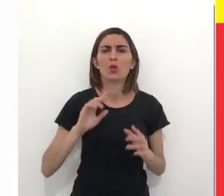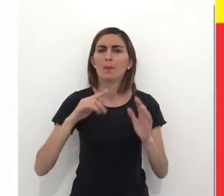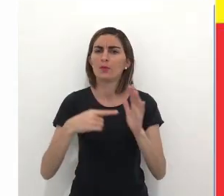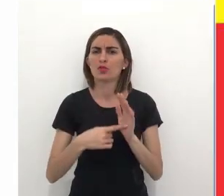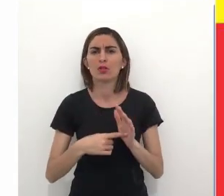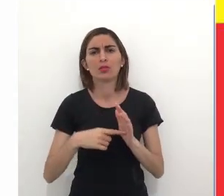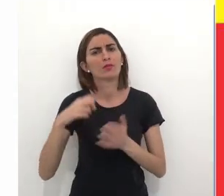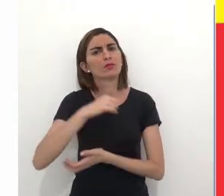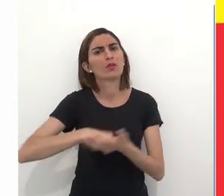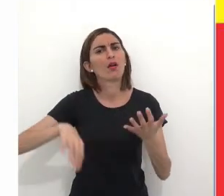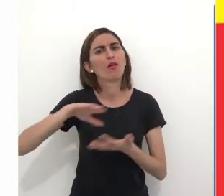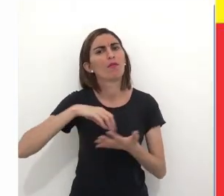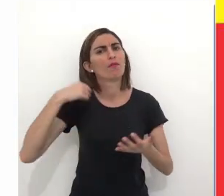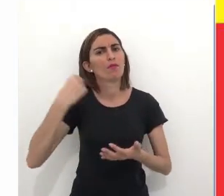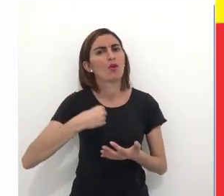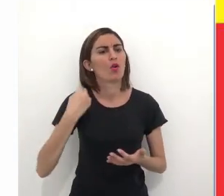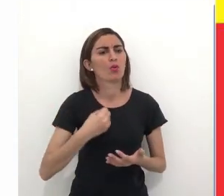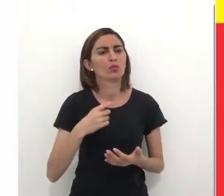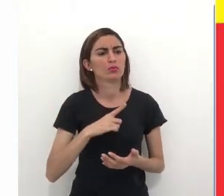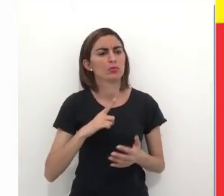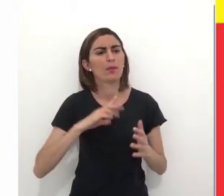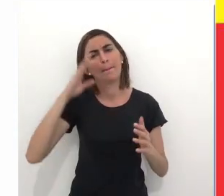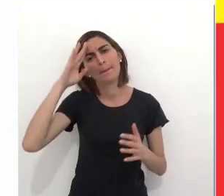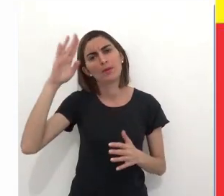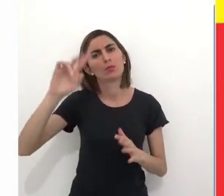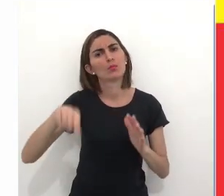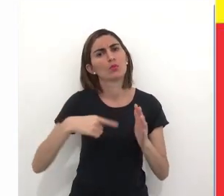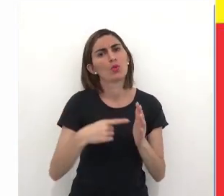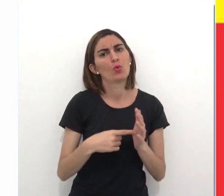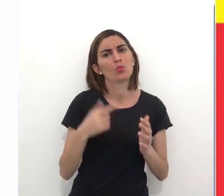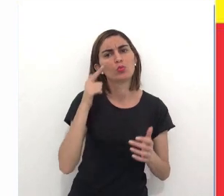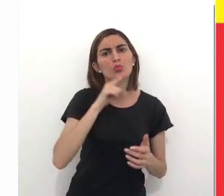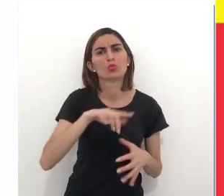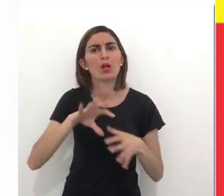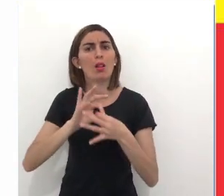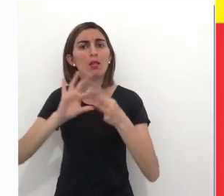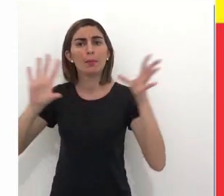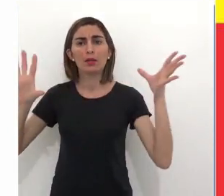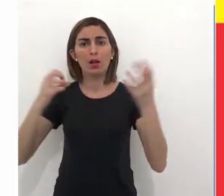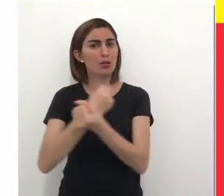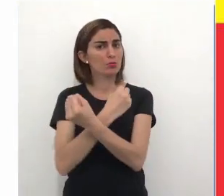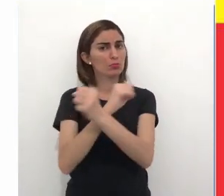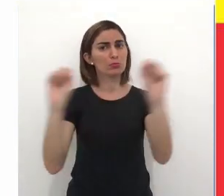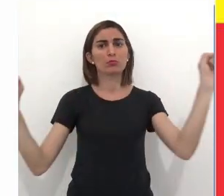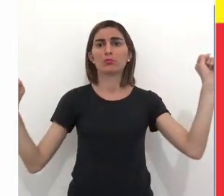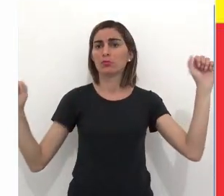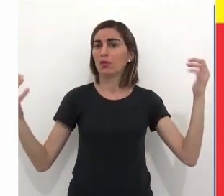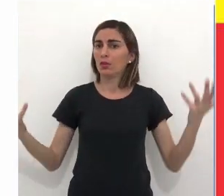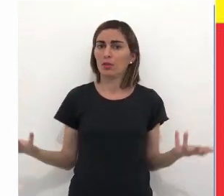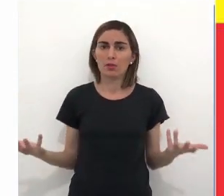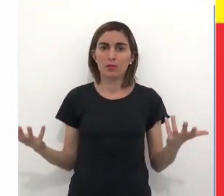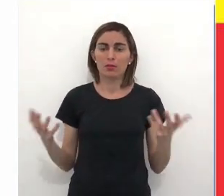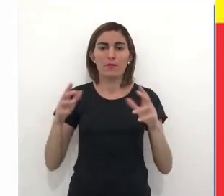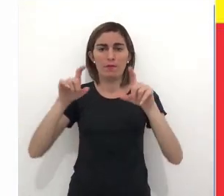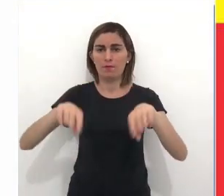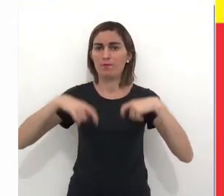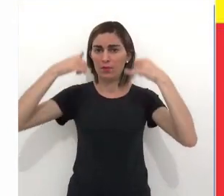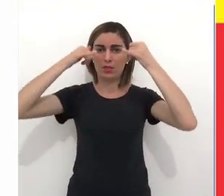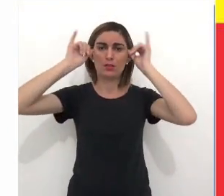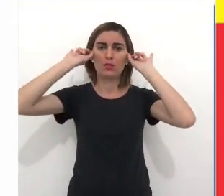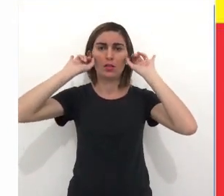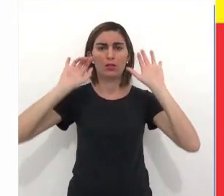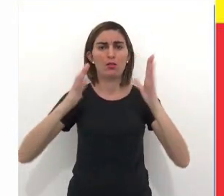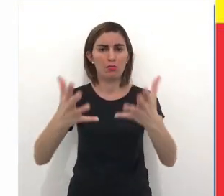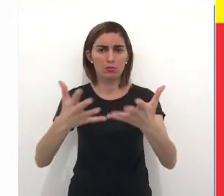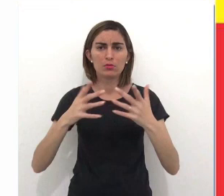submetidos. E o objetivo dos revoltosos teve como um dos principais objetivos a conquista da liberdade dos escravos